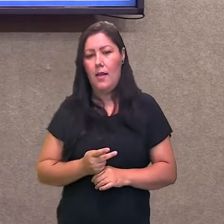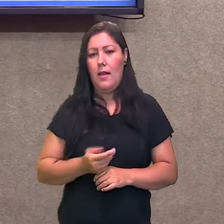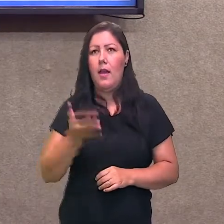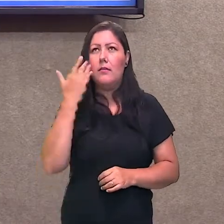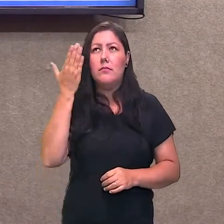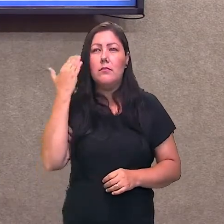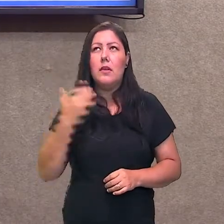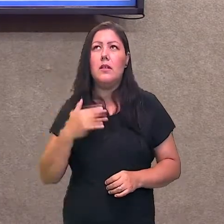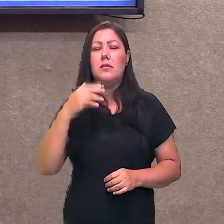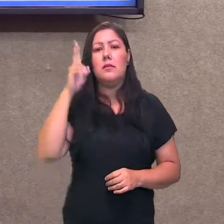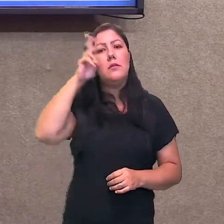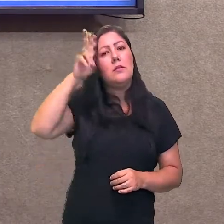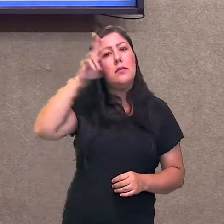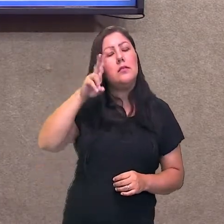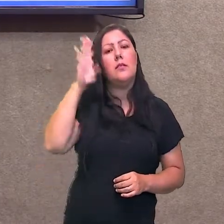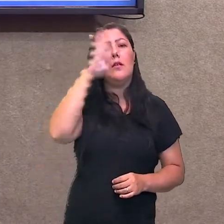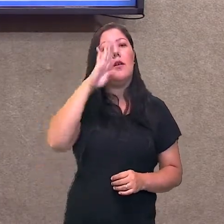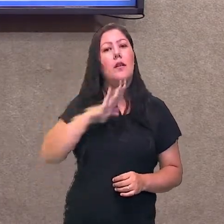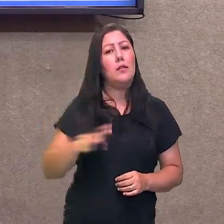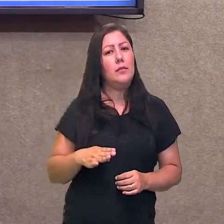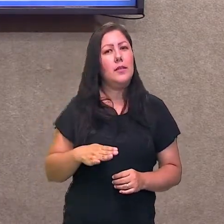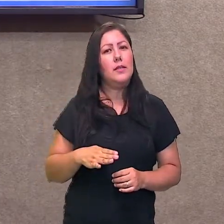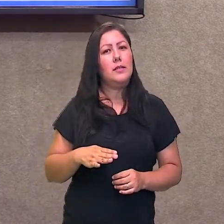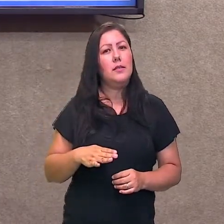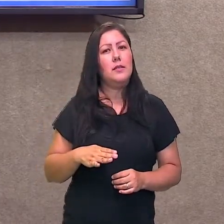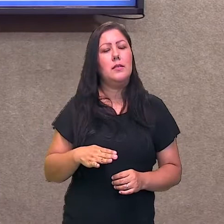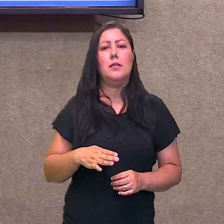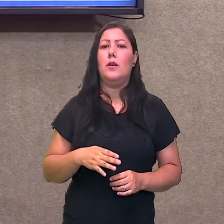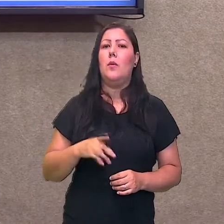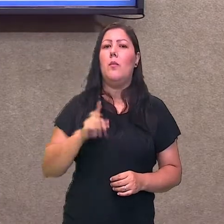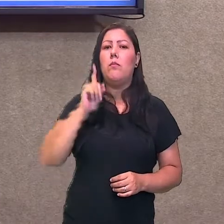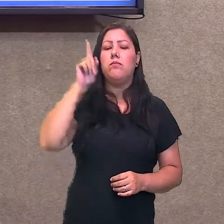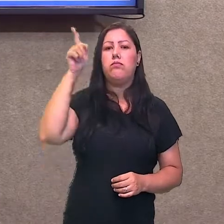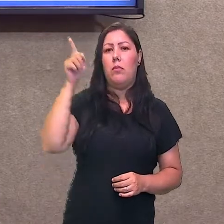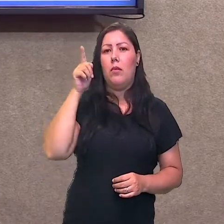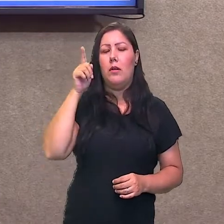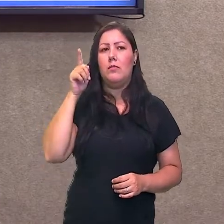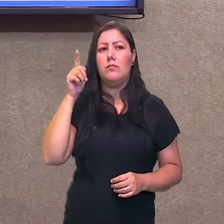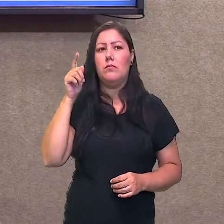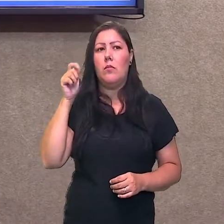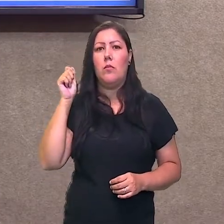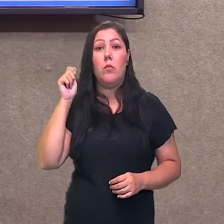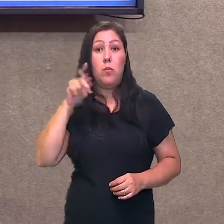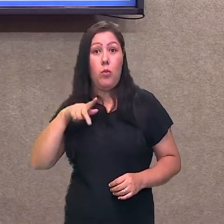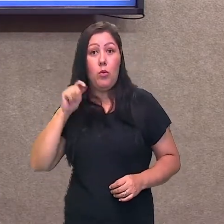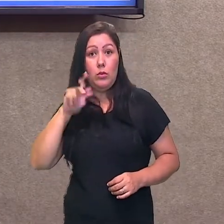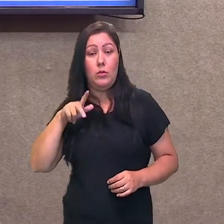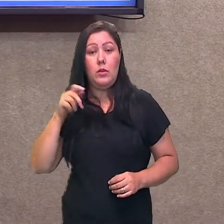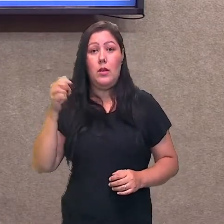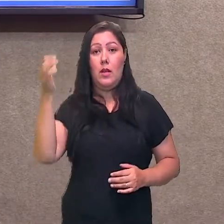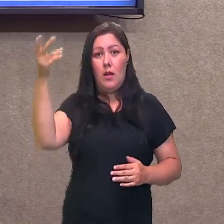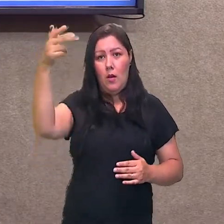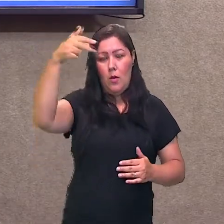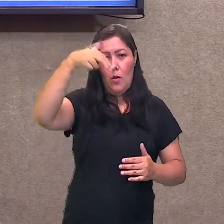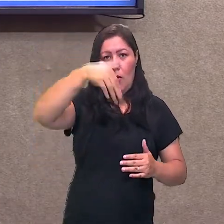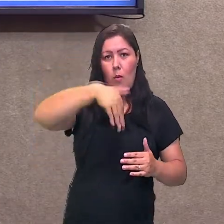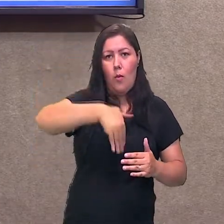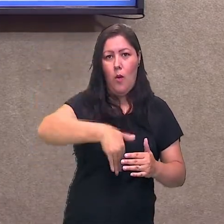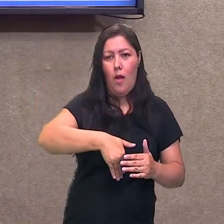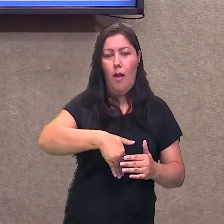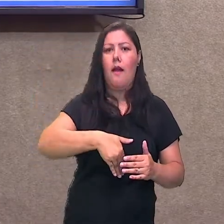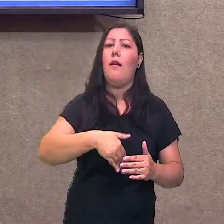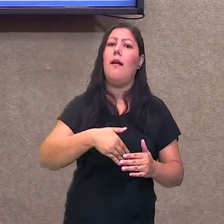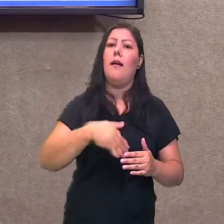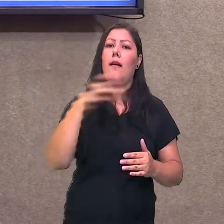os primeiros portugueses que aqui chegaram, eles tinham a intenção de comercializar, né? Pegar madeira, leva